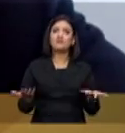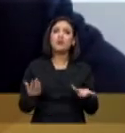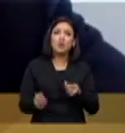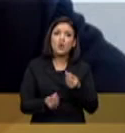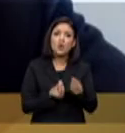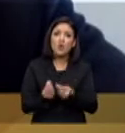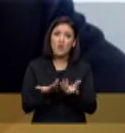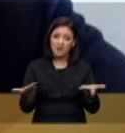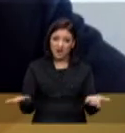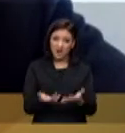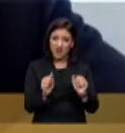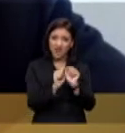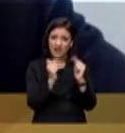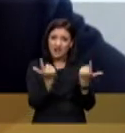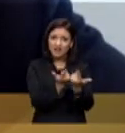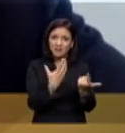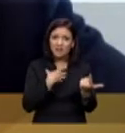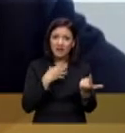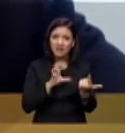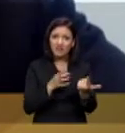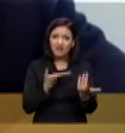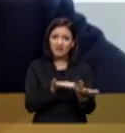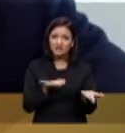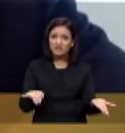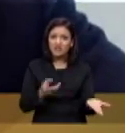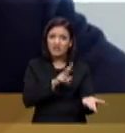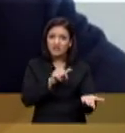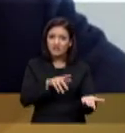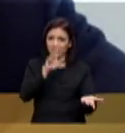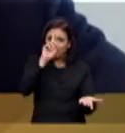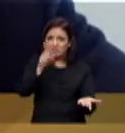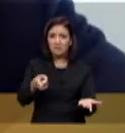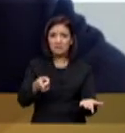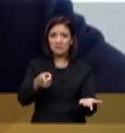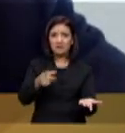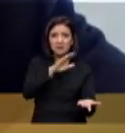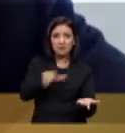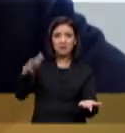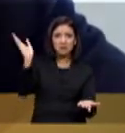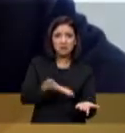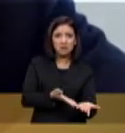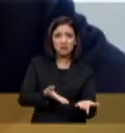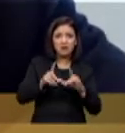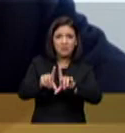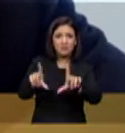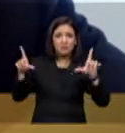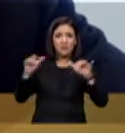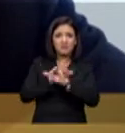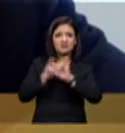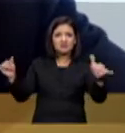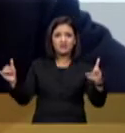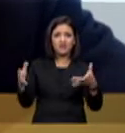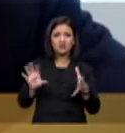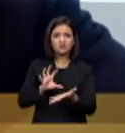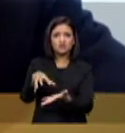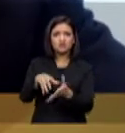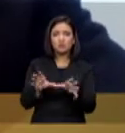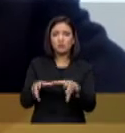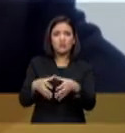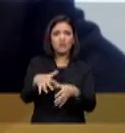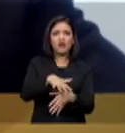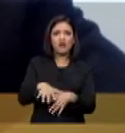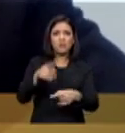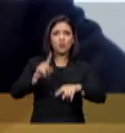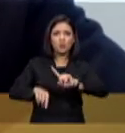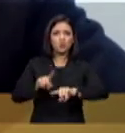arvora a Assembleia Legislativa da Bahia, com todo respeito, em banir a publicidade de uma determinada categoria de produtos? Senhores,